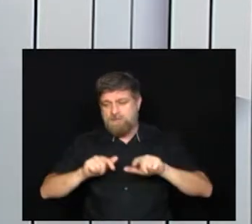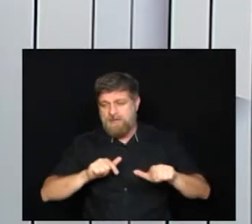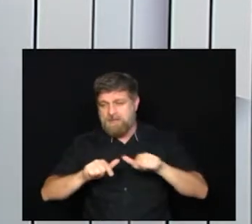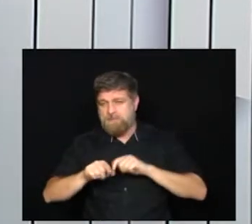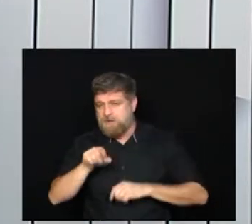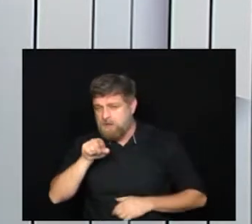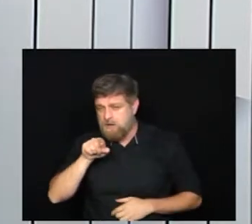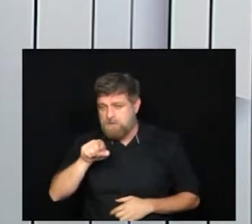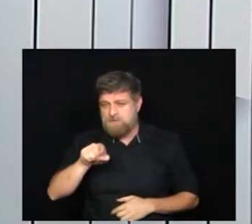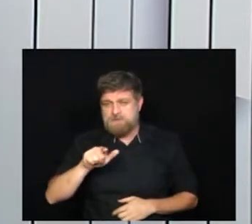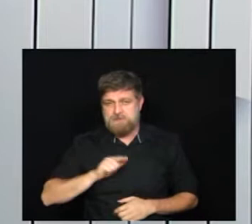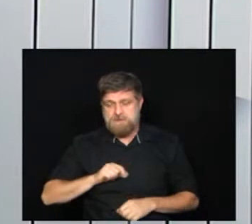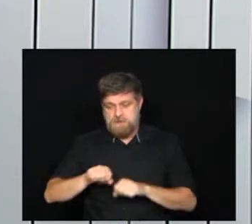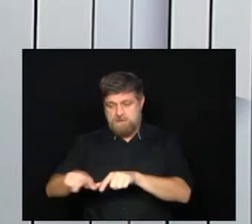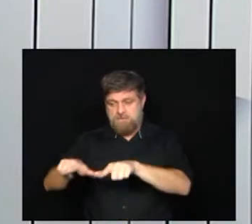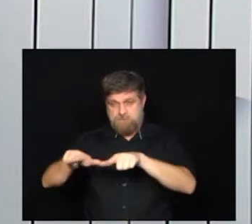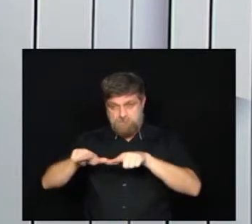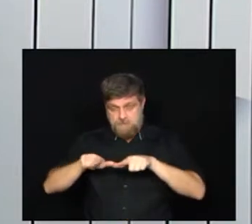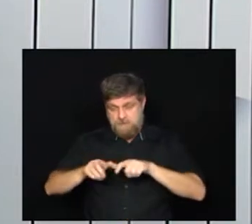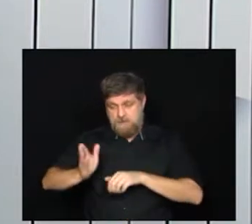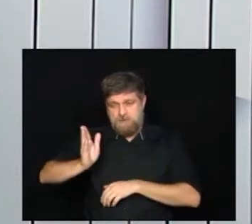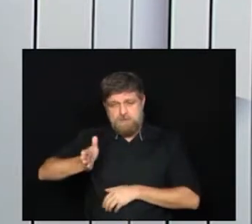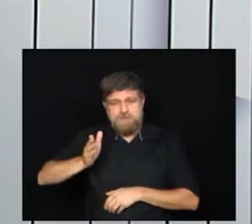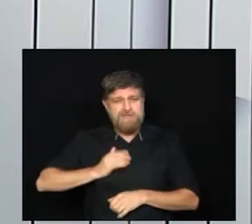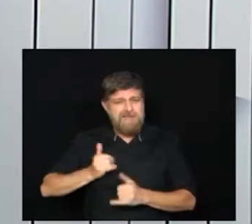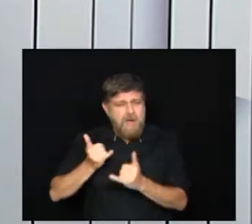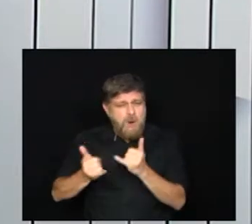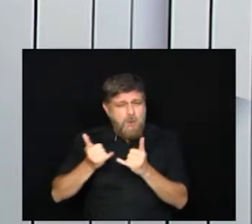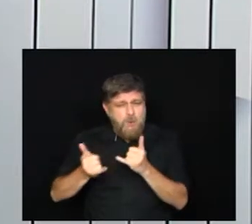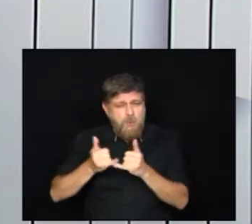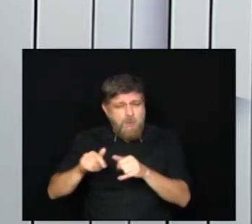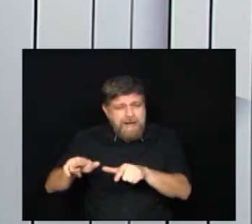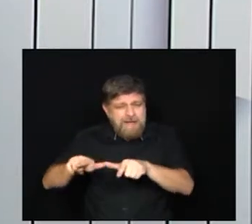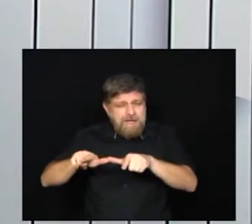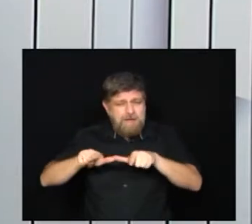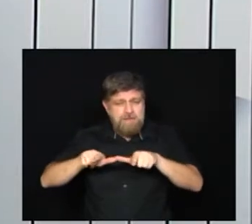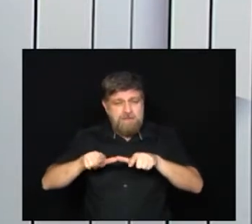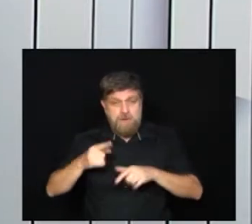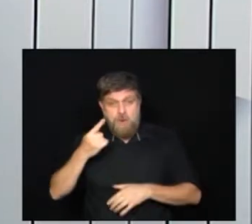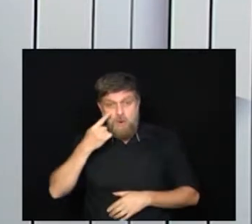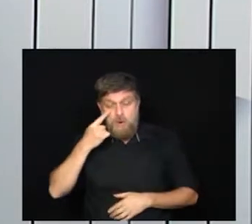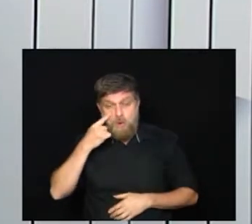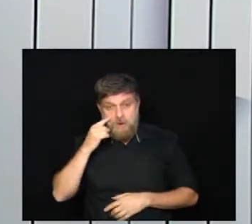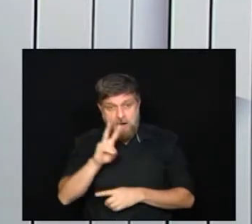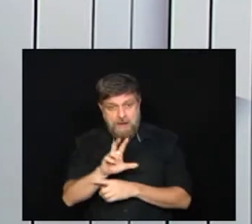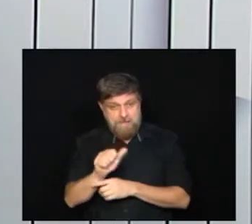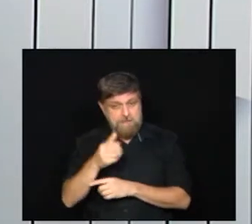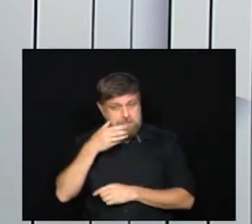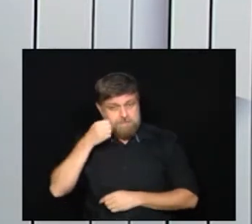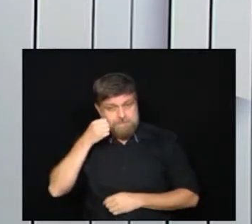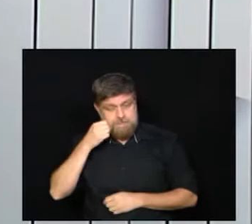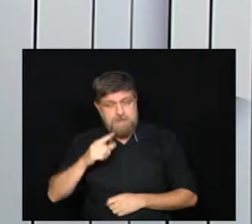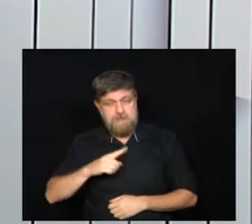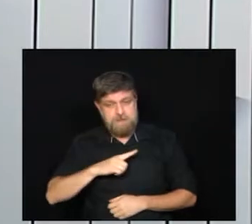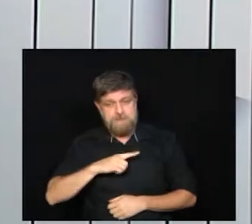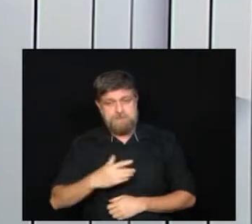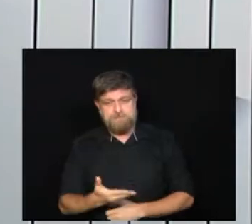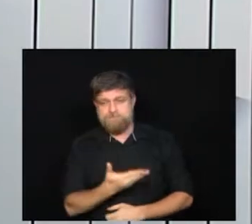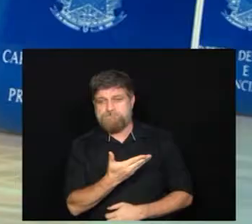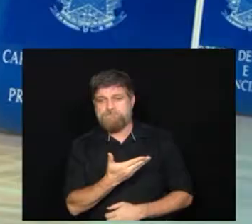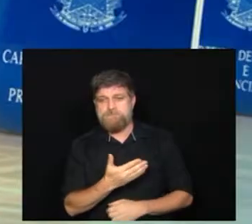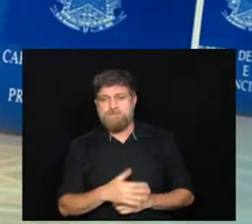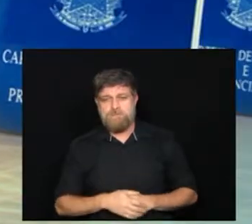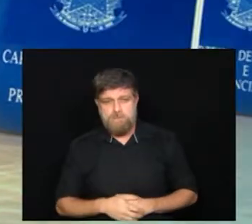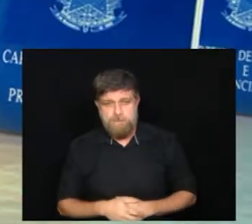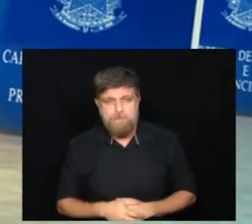que é recém-formado ou está prestes a se formar, confira as vagas que estão disponíveis.